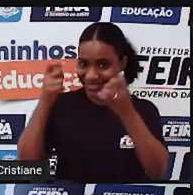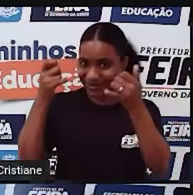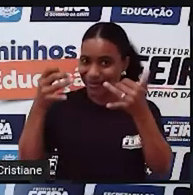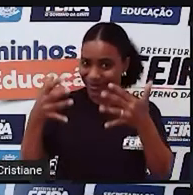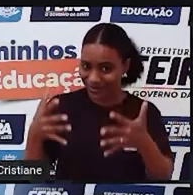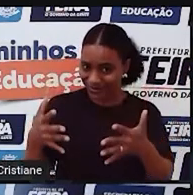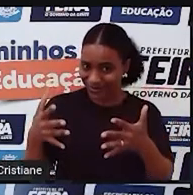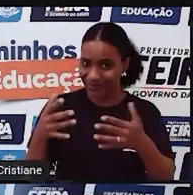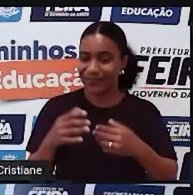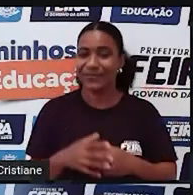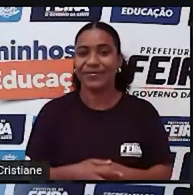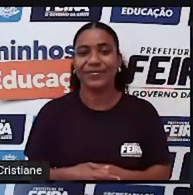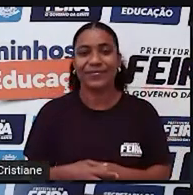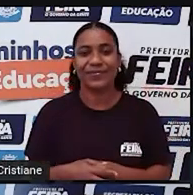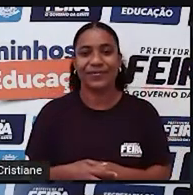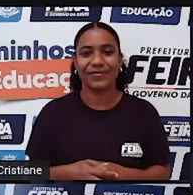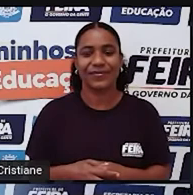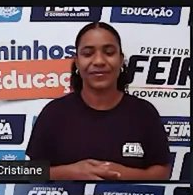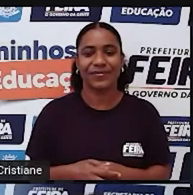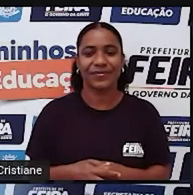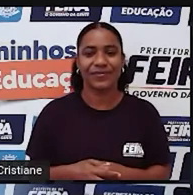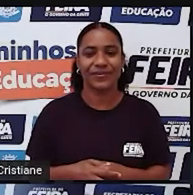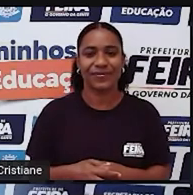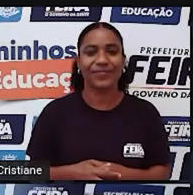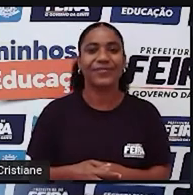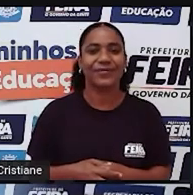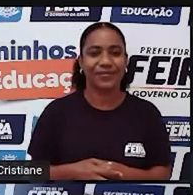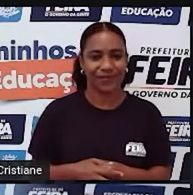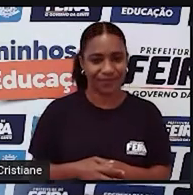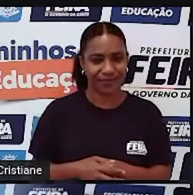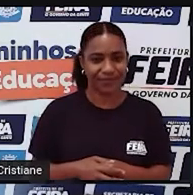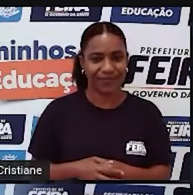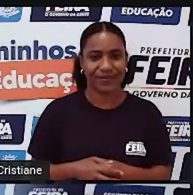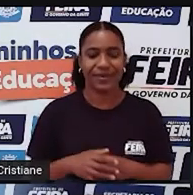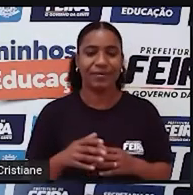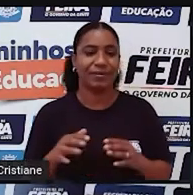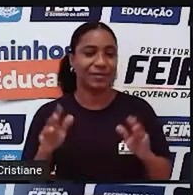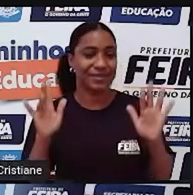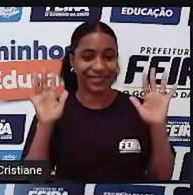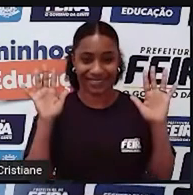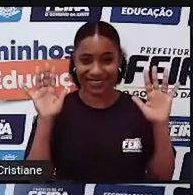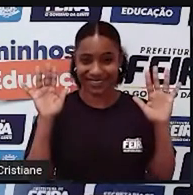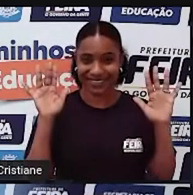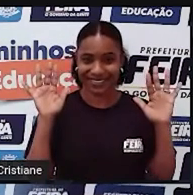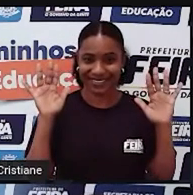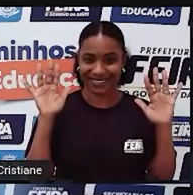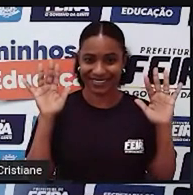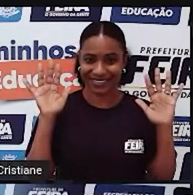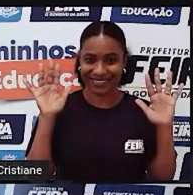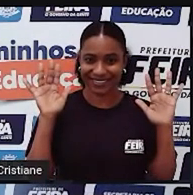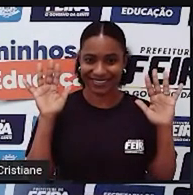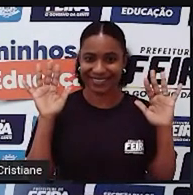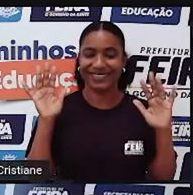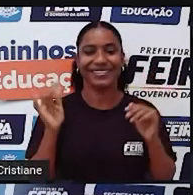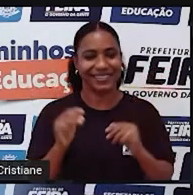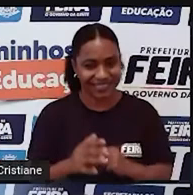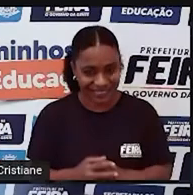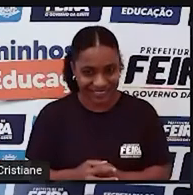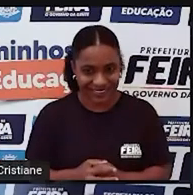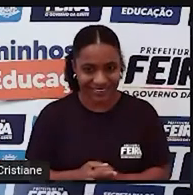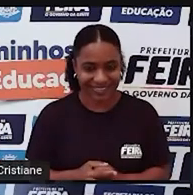aí. Wiggle your fingers, que seria o quê? Mexer os dedos. Air first